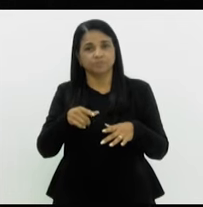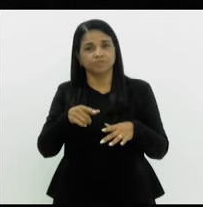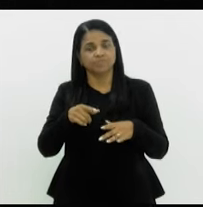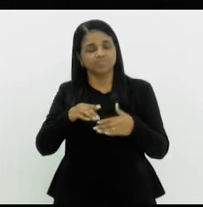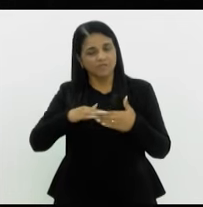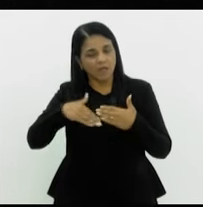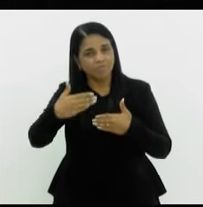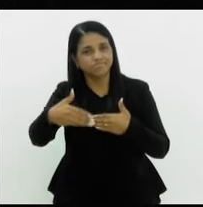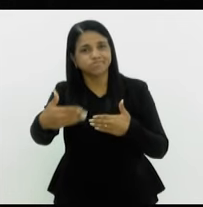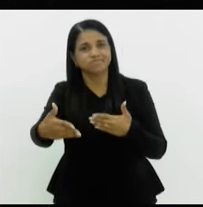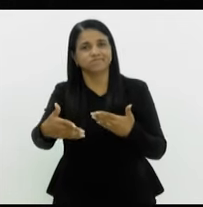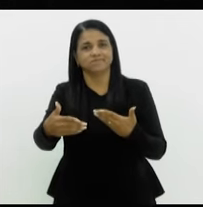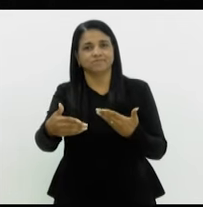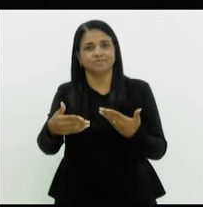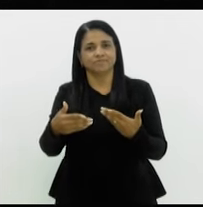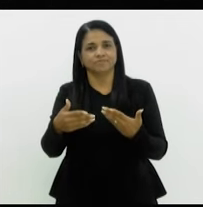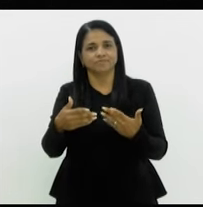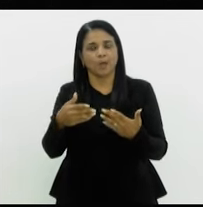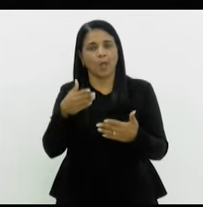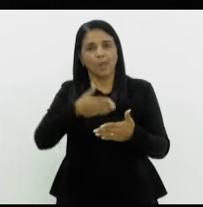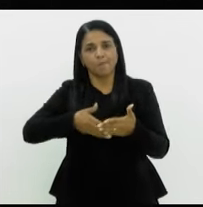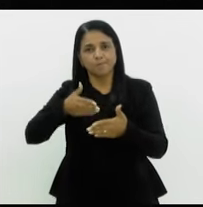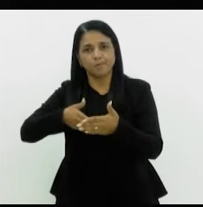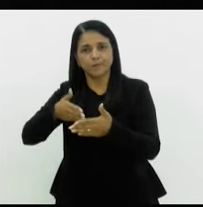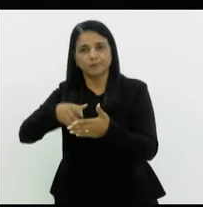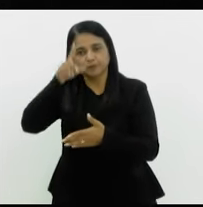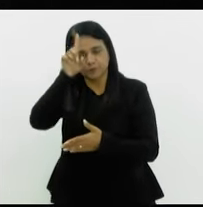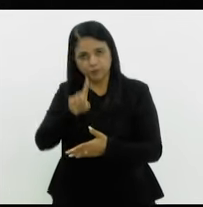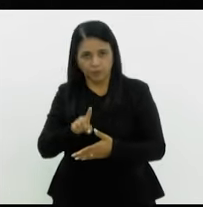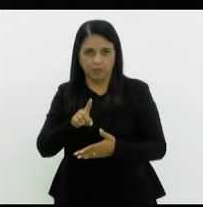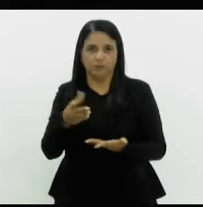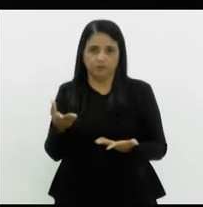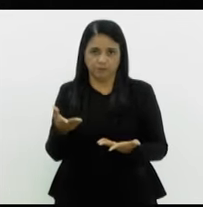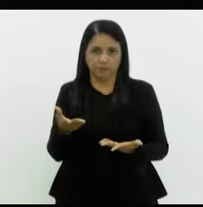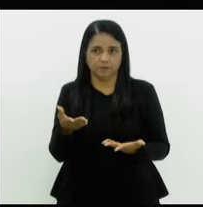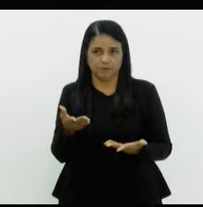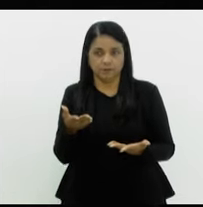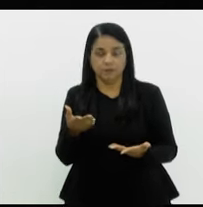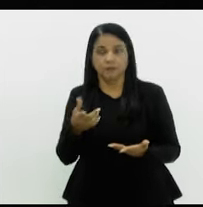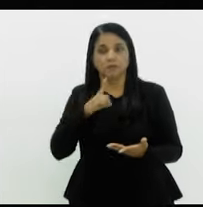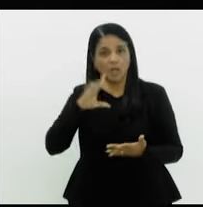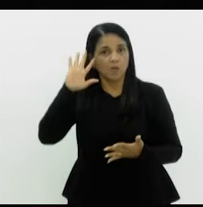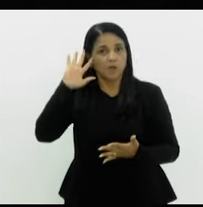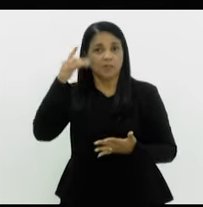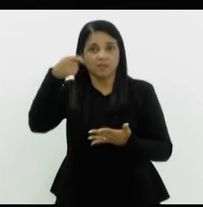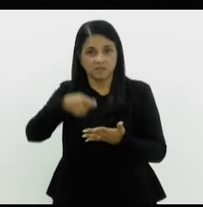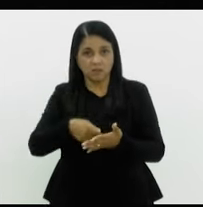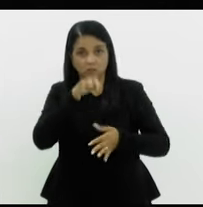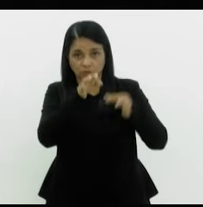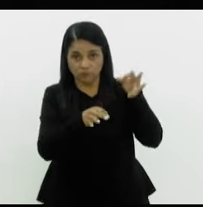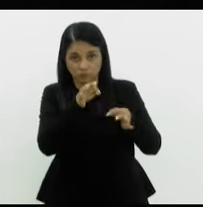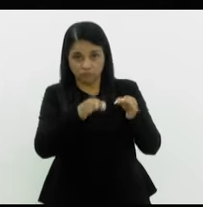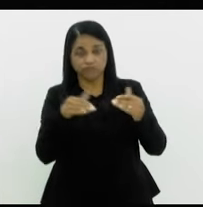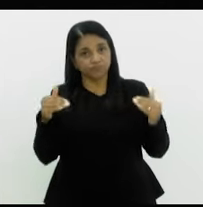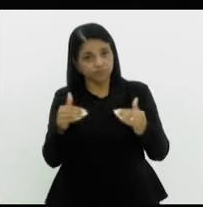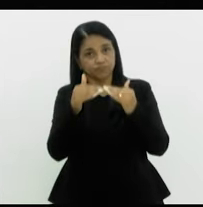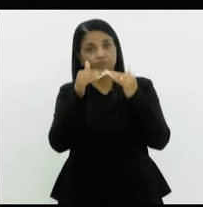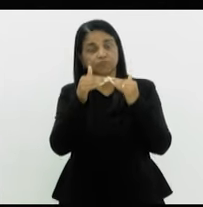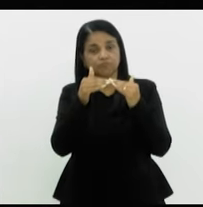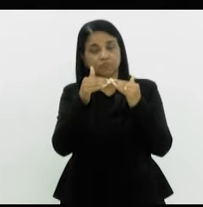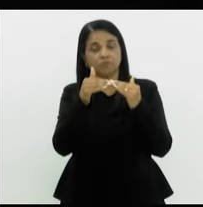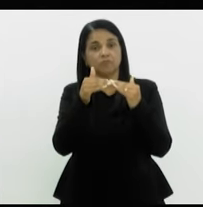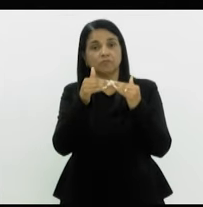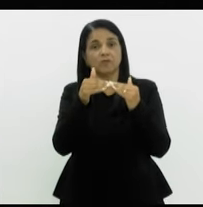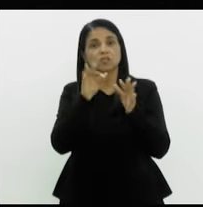protelatórias, impedindo a concretização desse direito fundamental. Já existe uma decisão judicial favorável transitada